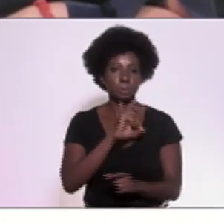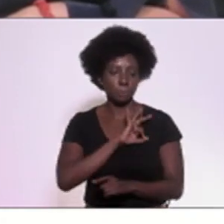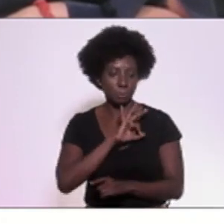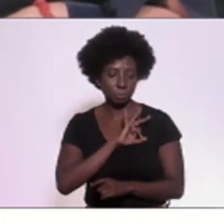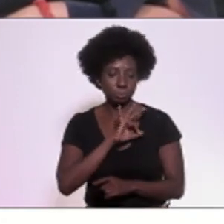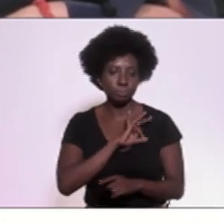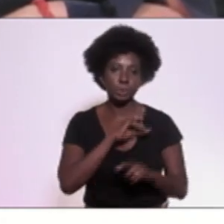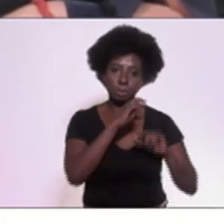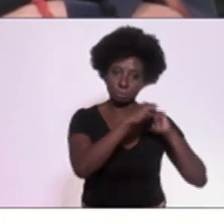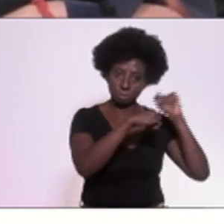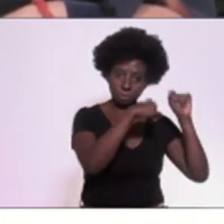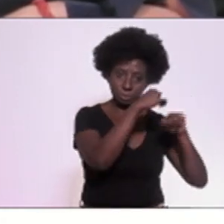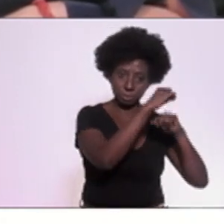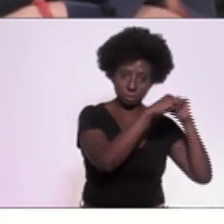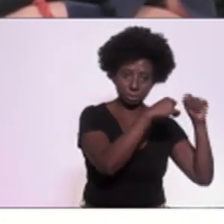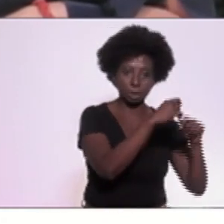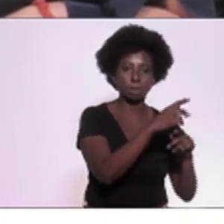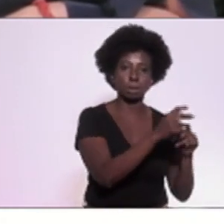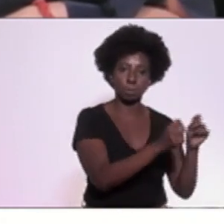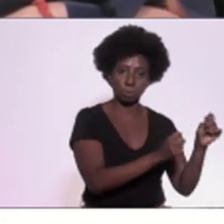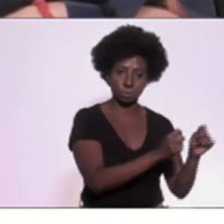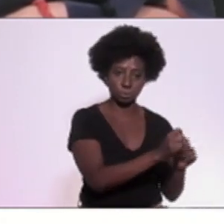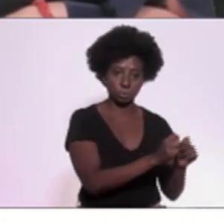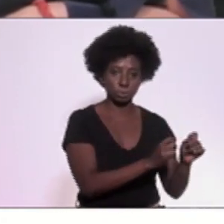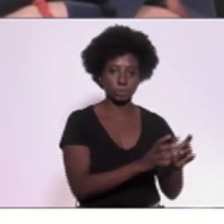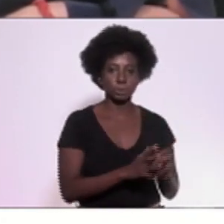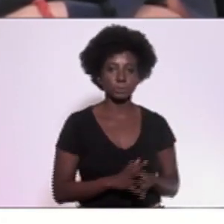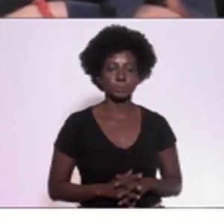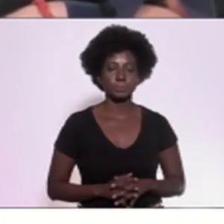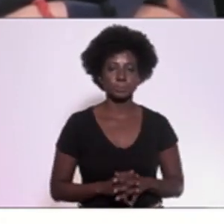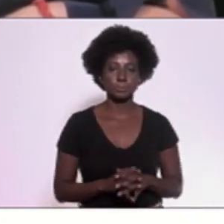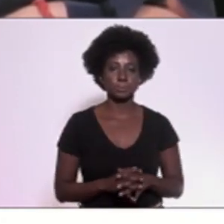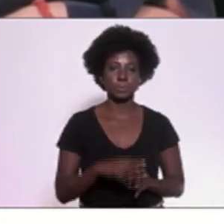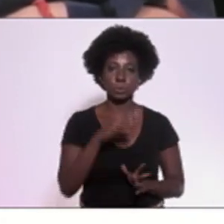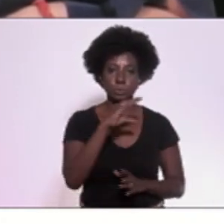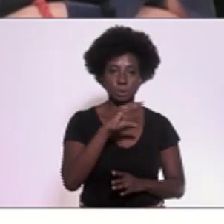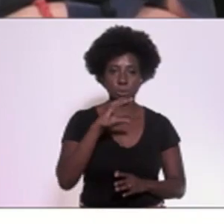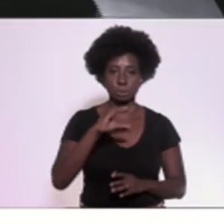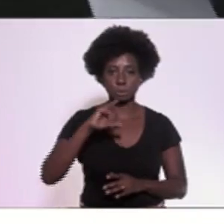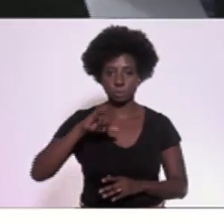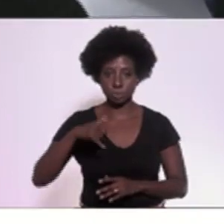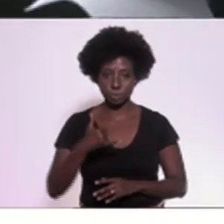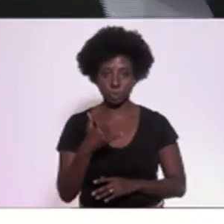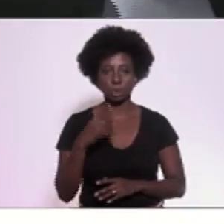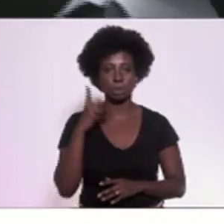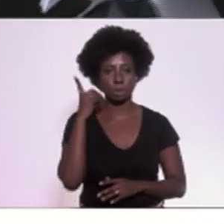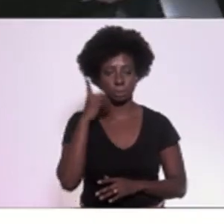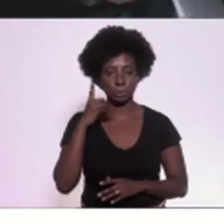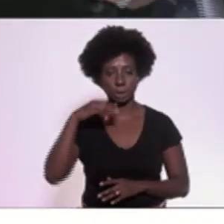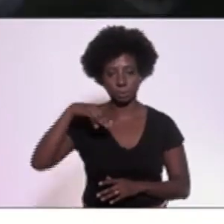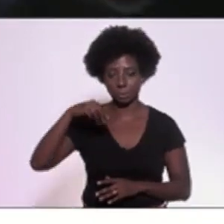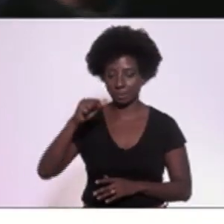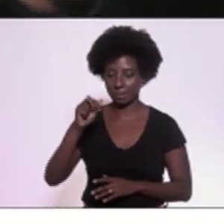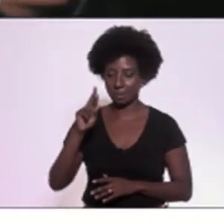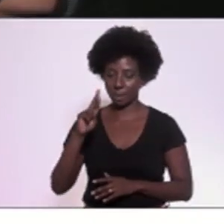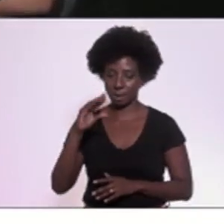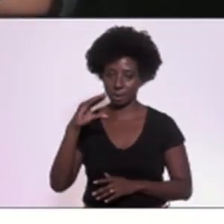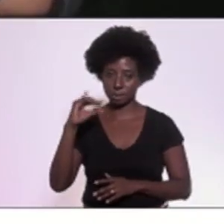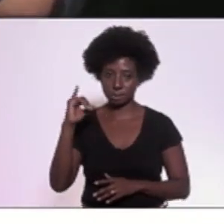Finanças, Fiscalização Financeira e Controle. Para emitir parecer pela CCJ, deputado Max Lemos. Pela constitucionalidade, senhor presidente.